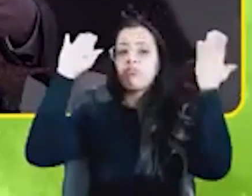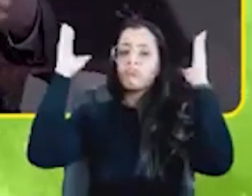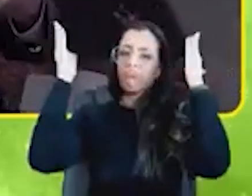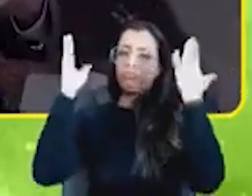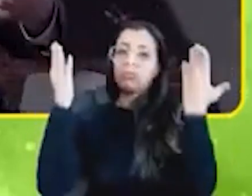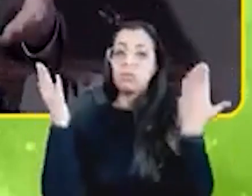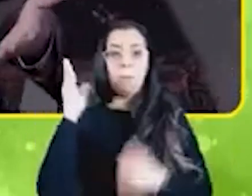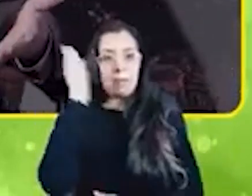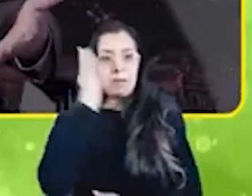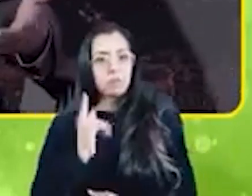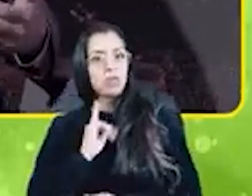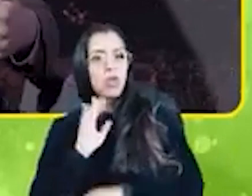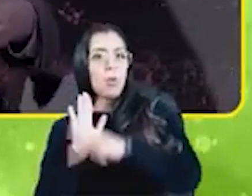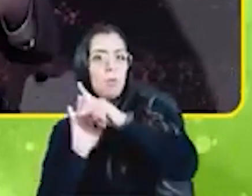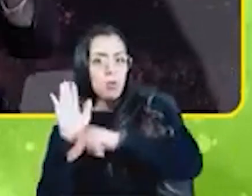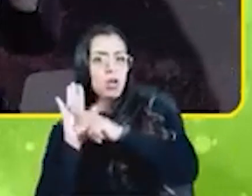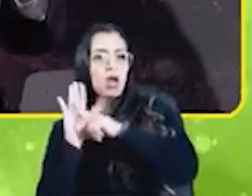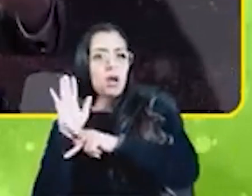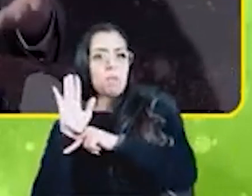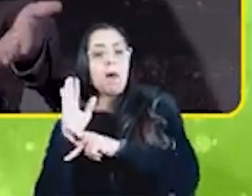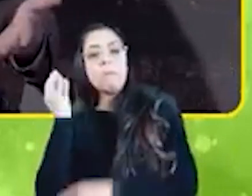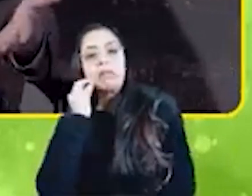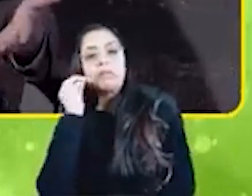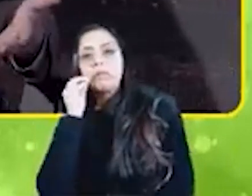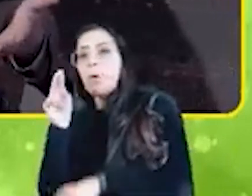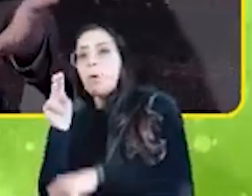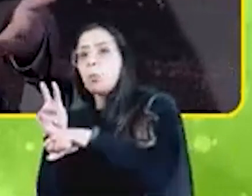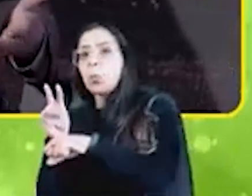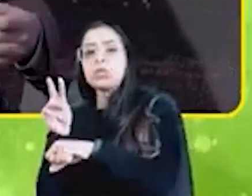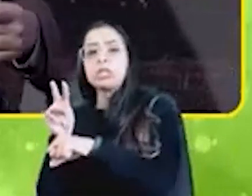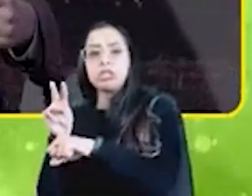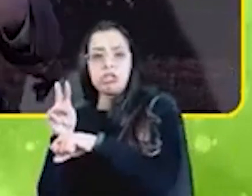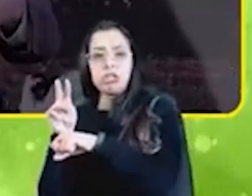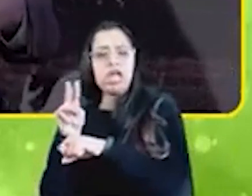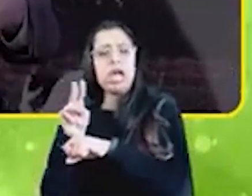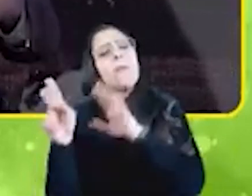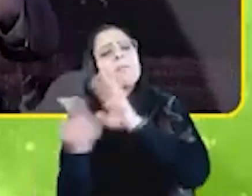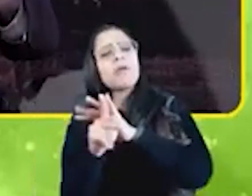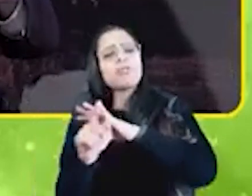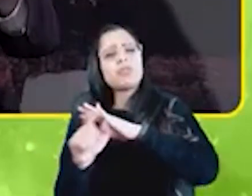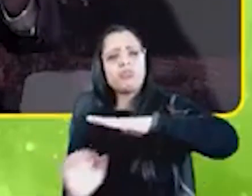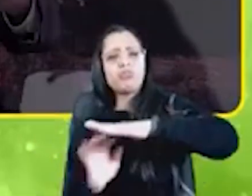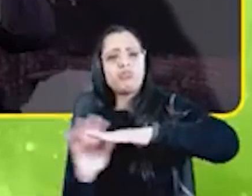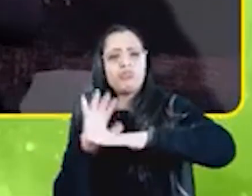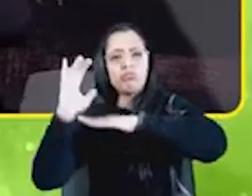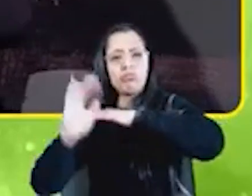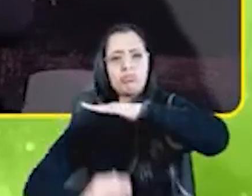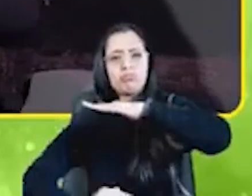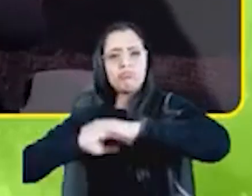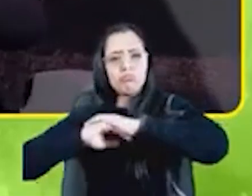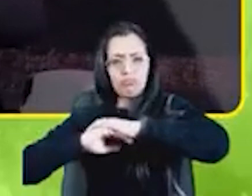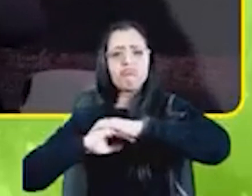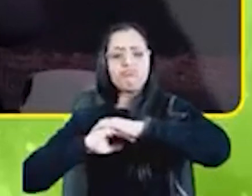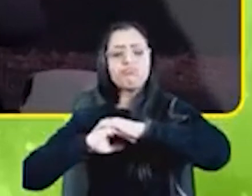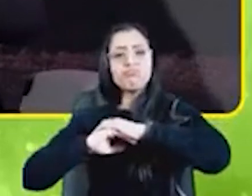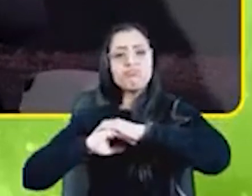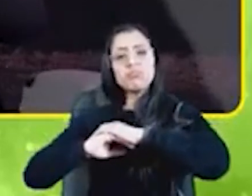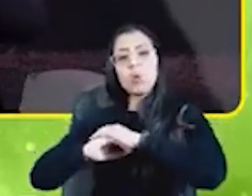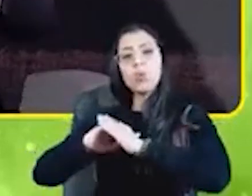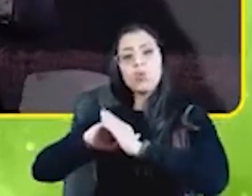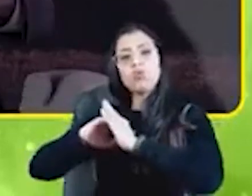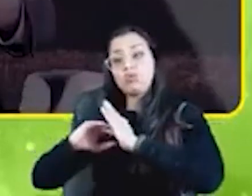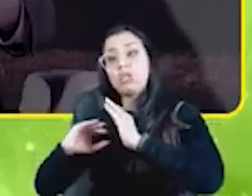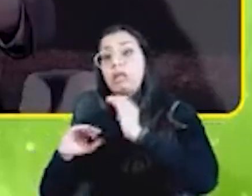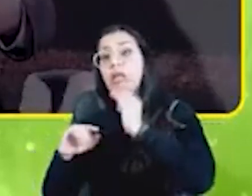em termos de ozônio e proteção a camada de ozônio e esses corpo também tá dentro da nossa secretaria